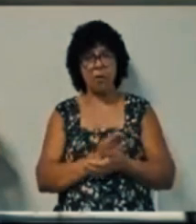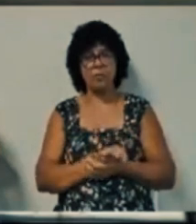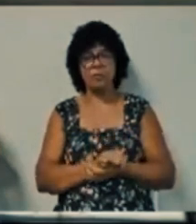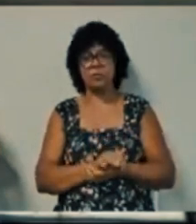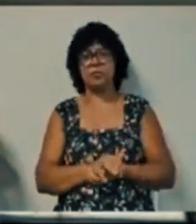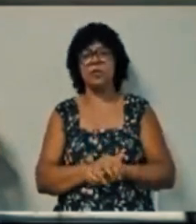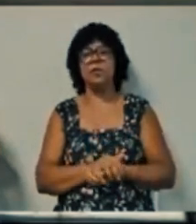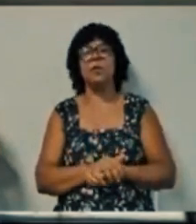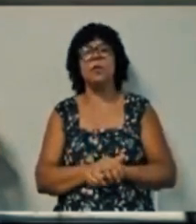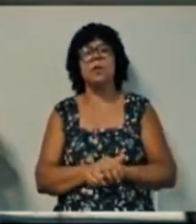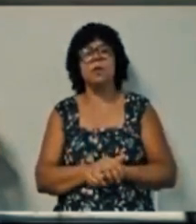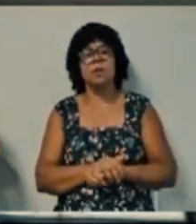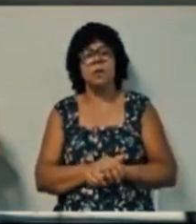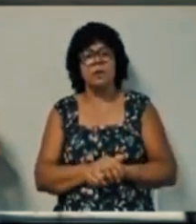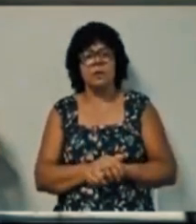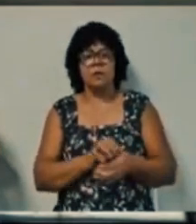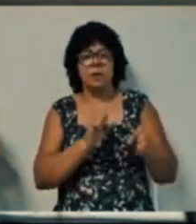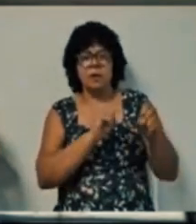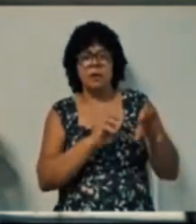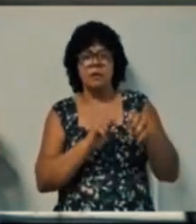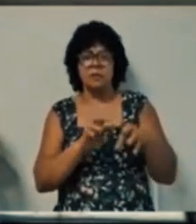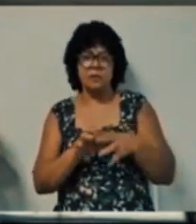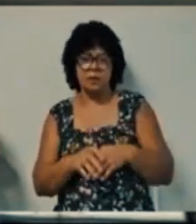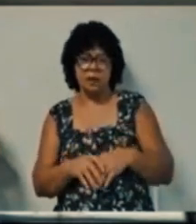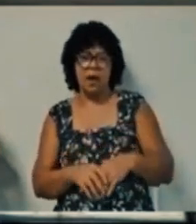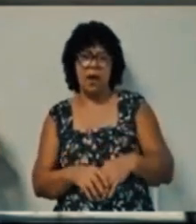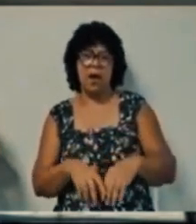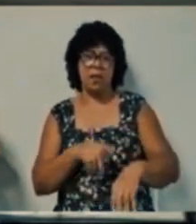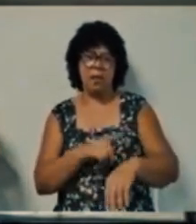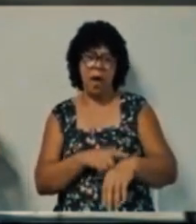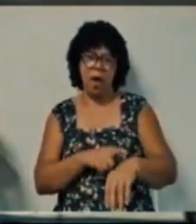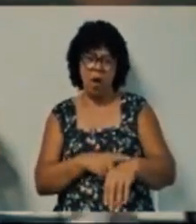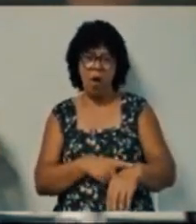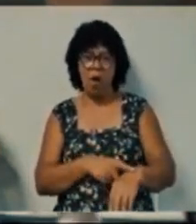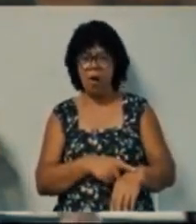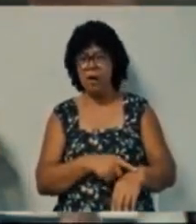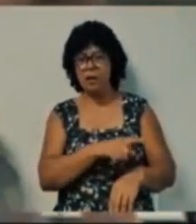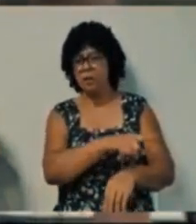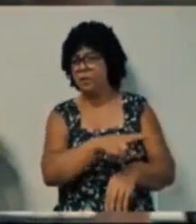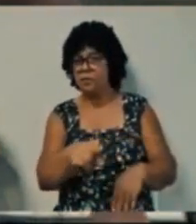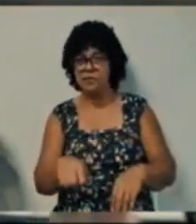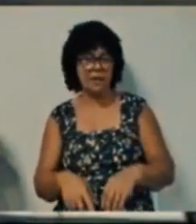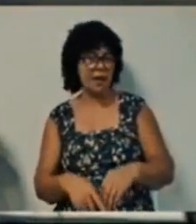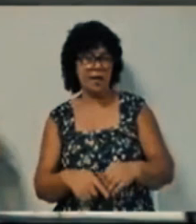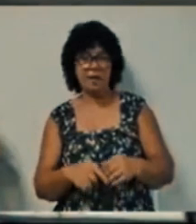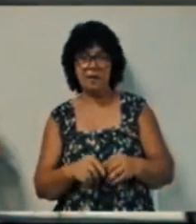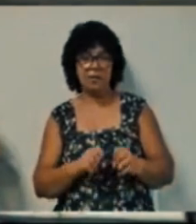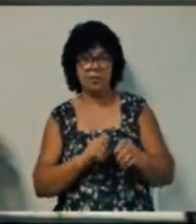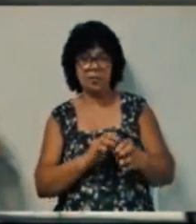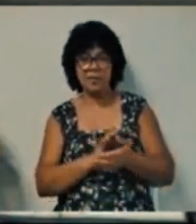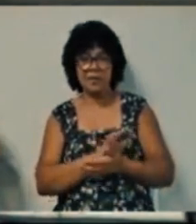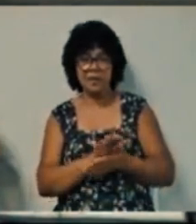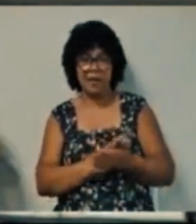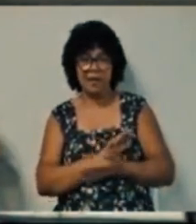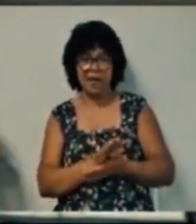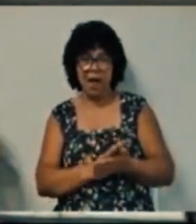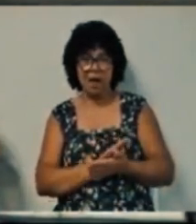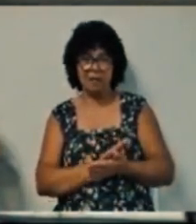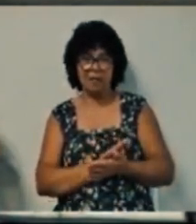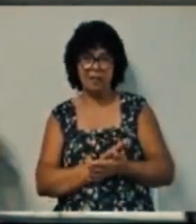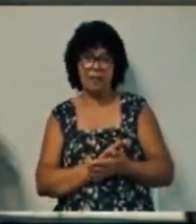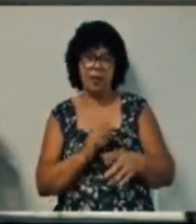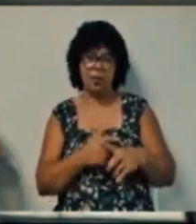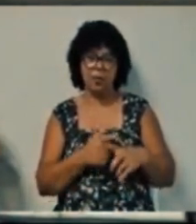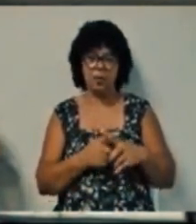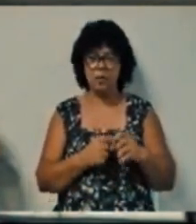manhã às 4 da tarde. Por quê? Porque a cultura naquela época do povo era trabalhar cedo até as